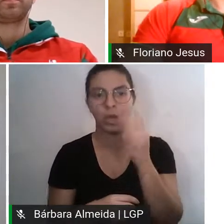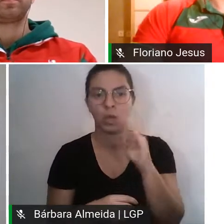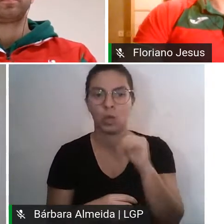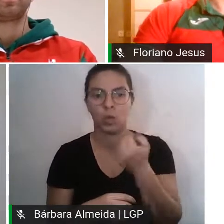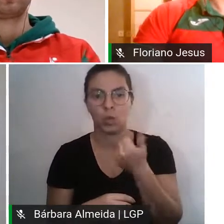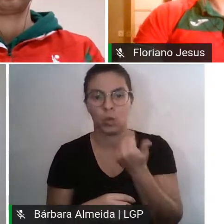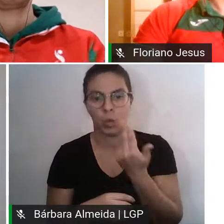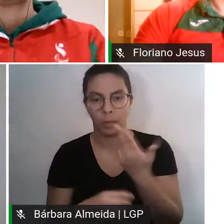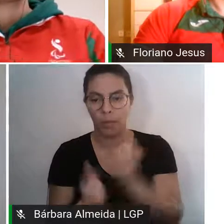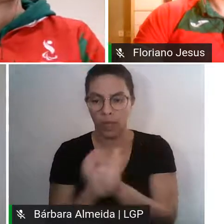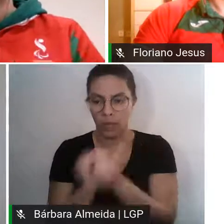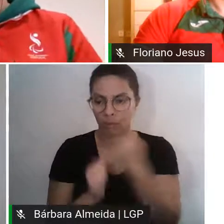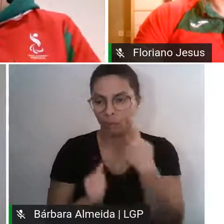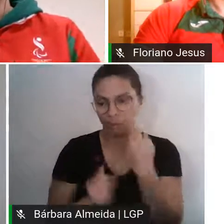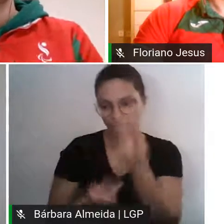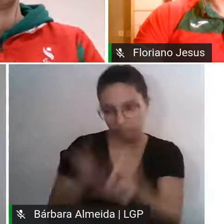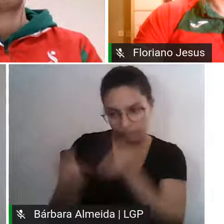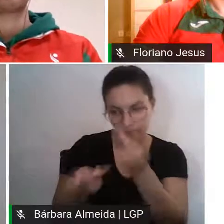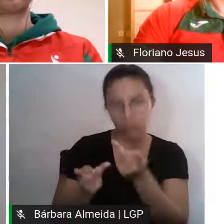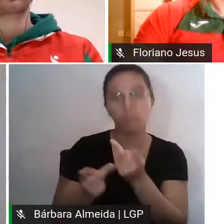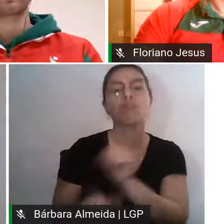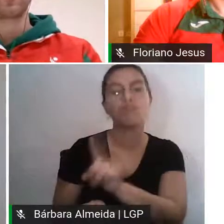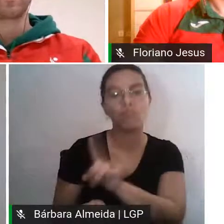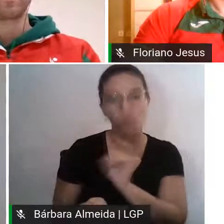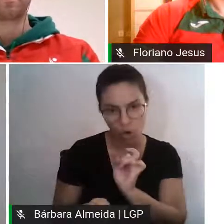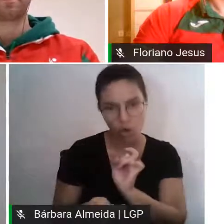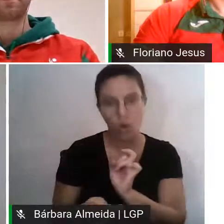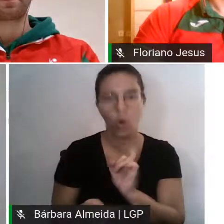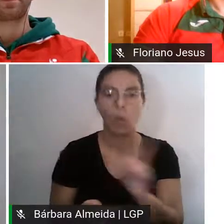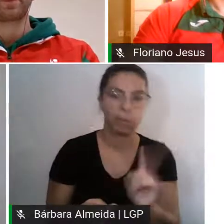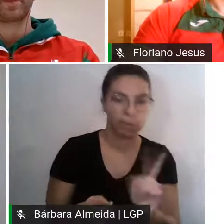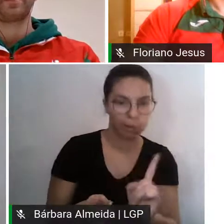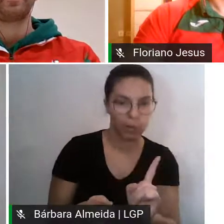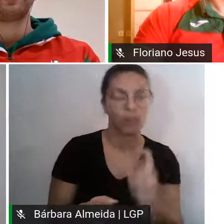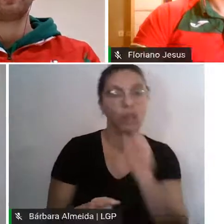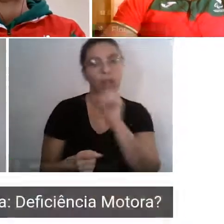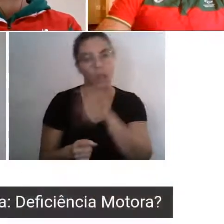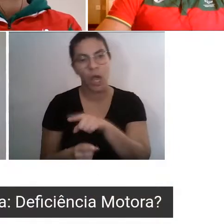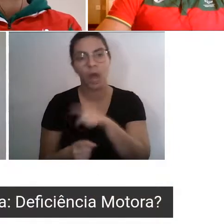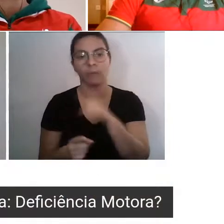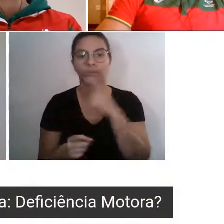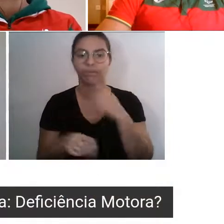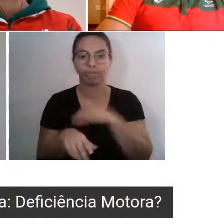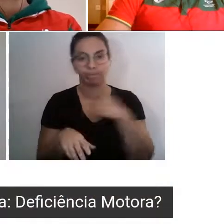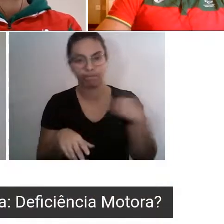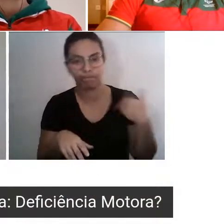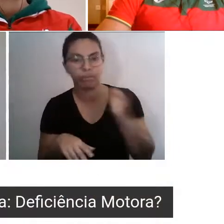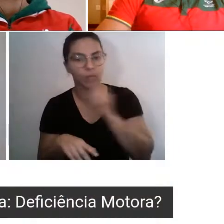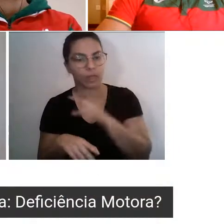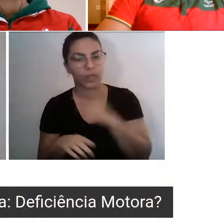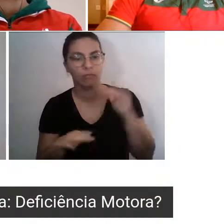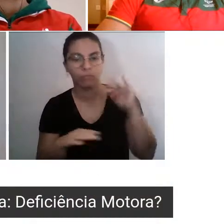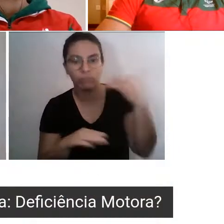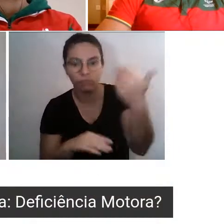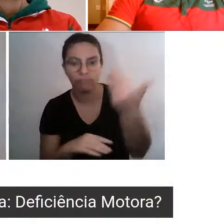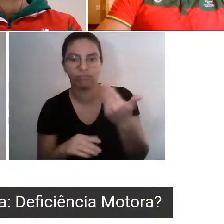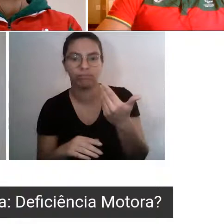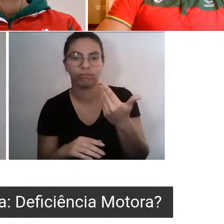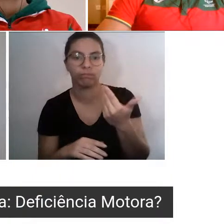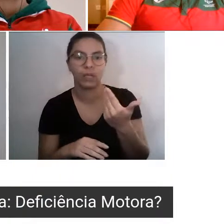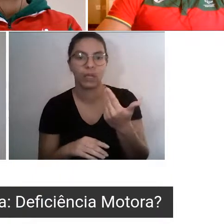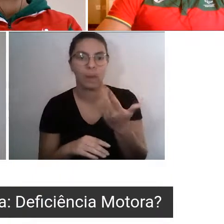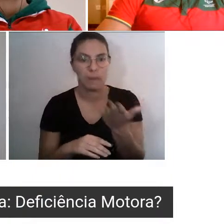ou não. Ou seja, se tem uma condição, uma patologia, uma condição de saúde que vai levar a uma